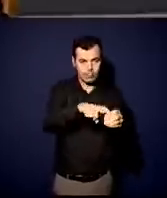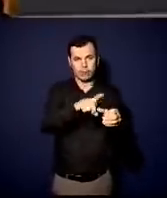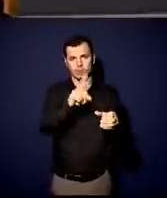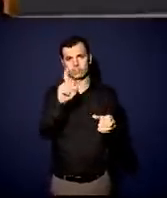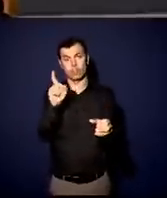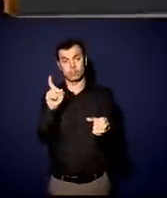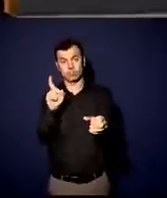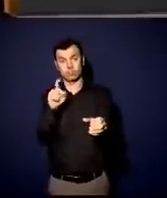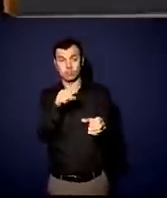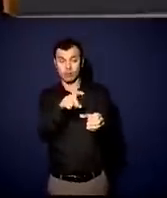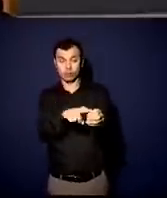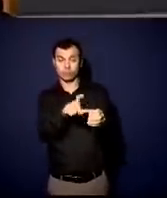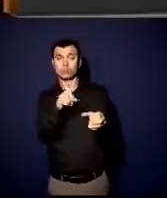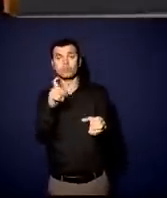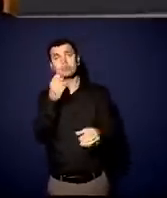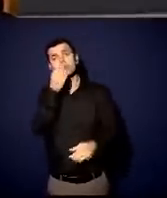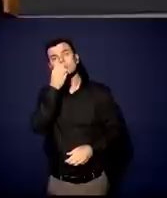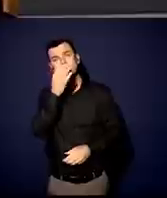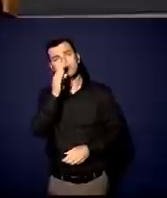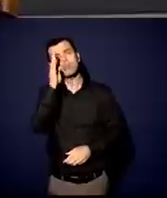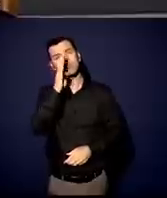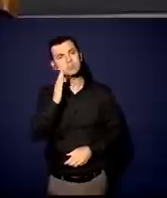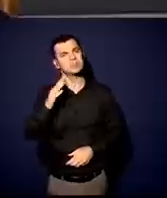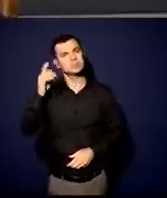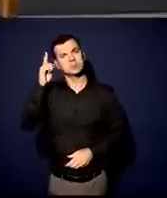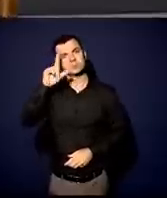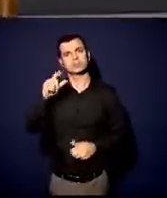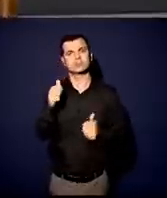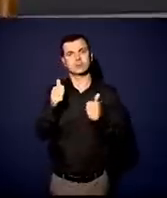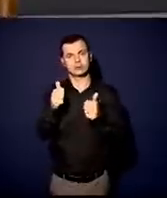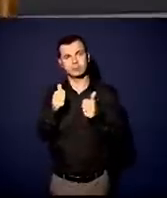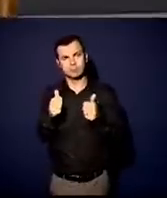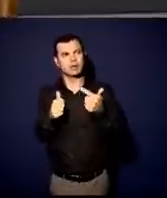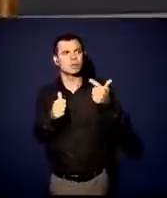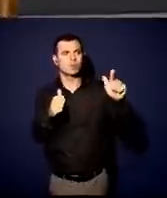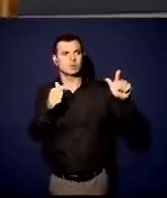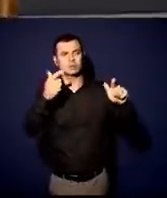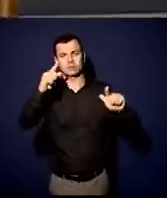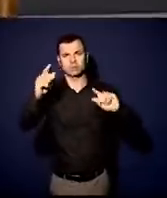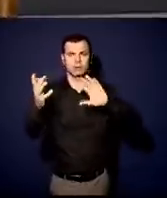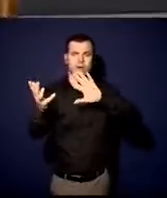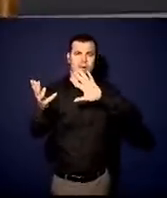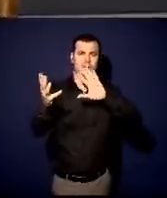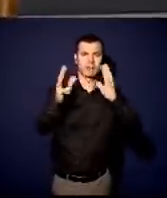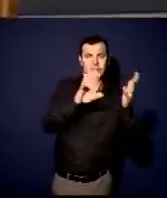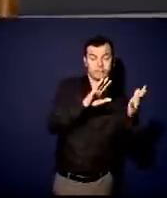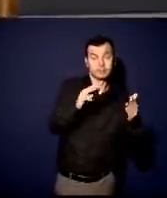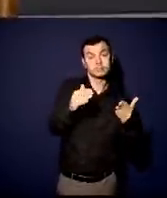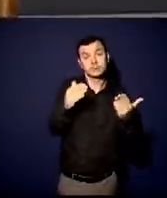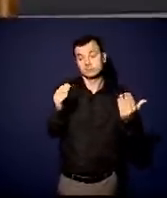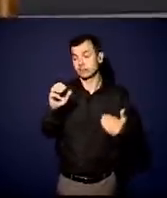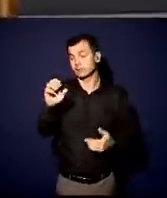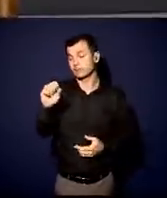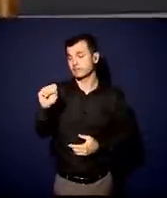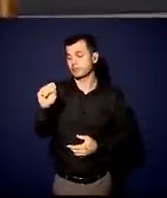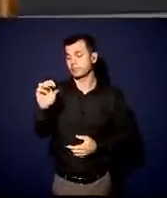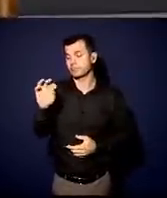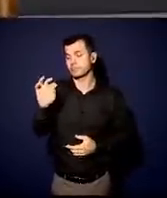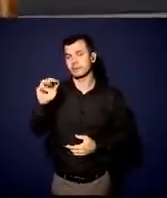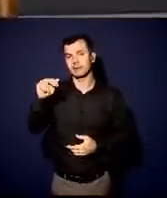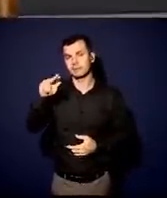conquistas que eu acho que a gente teve no Brasil nos últimos anos junto com algumas outras reformas então Stephanie Olha só se a gente deu